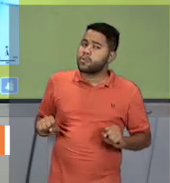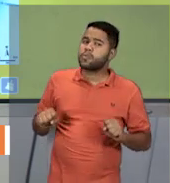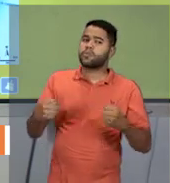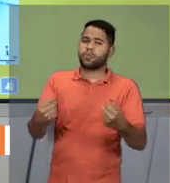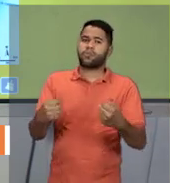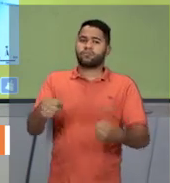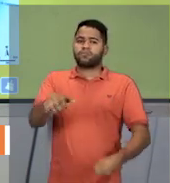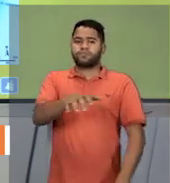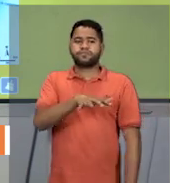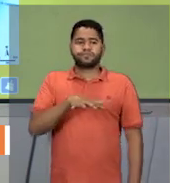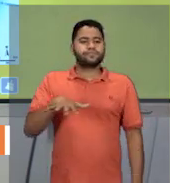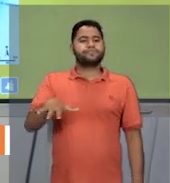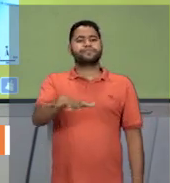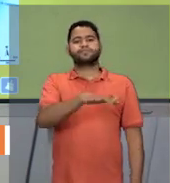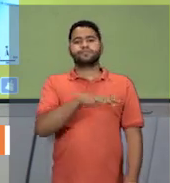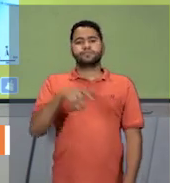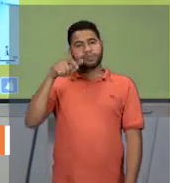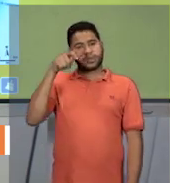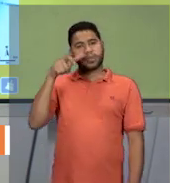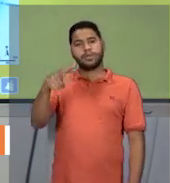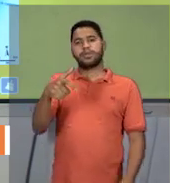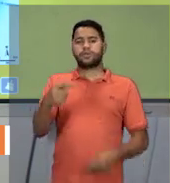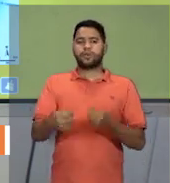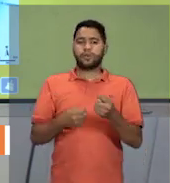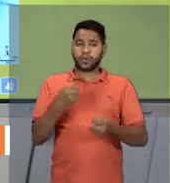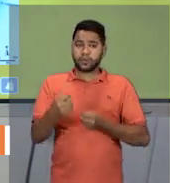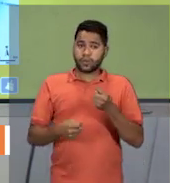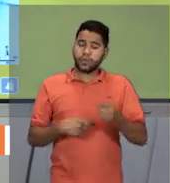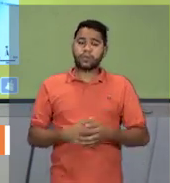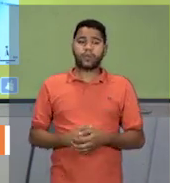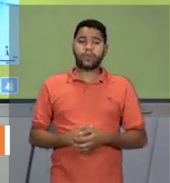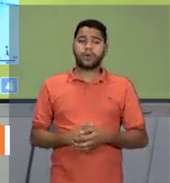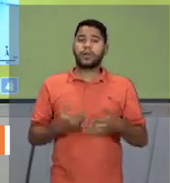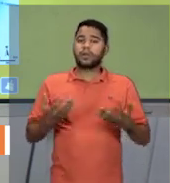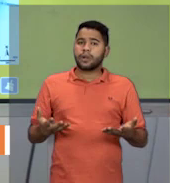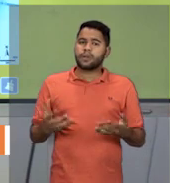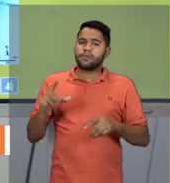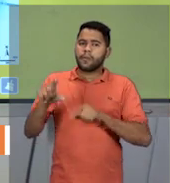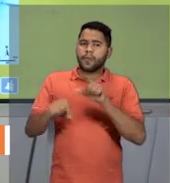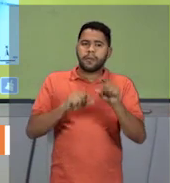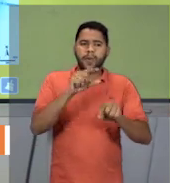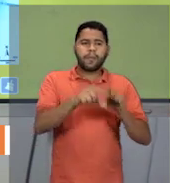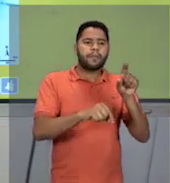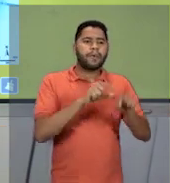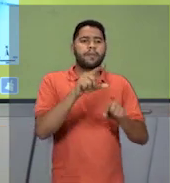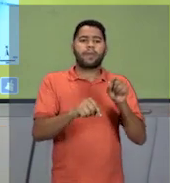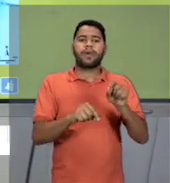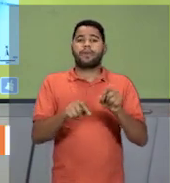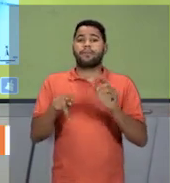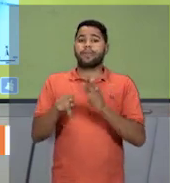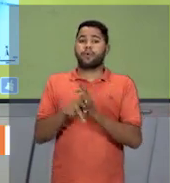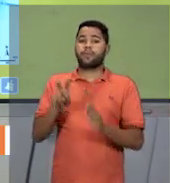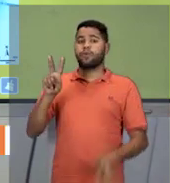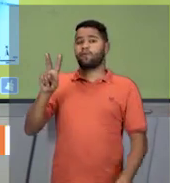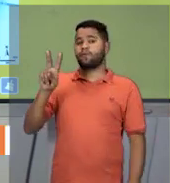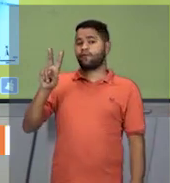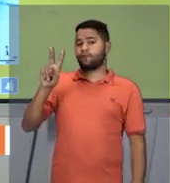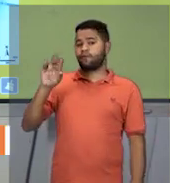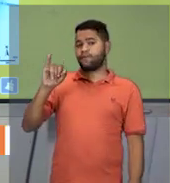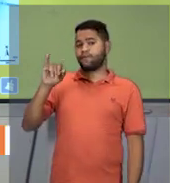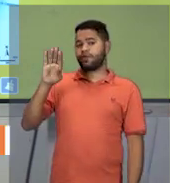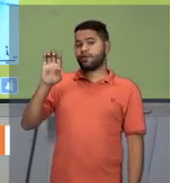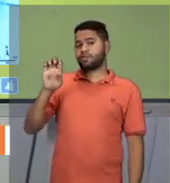dos territórios de interesse econômico. Então, foram escolhidos para os vice-reinos,